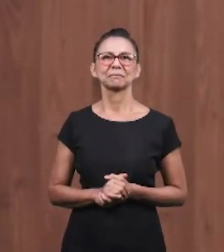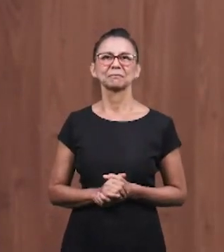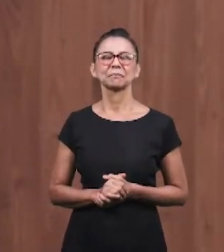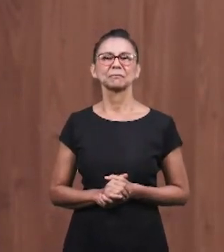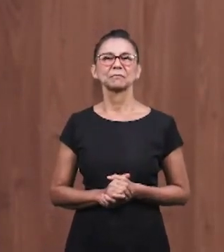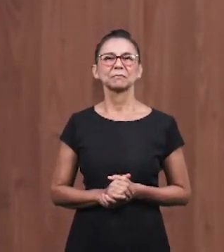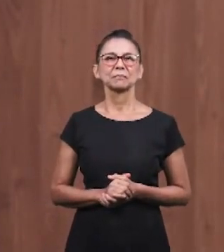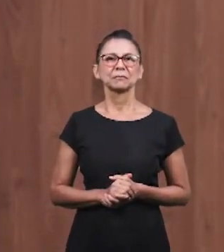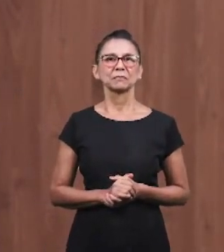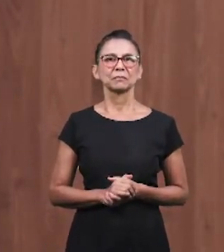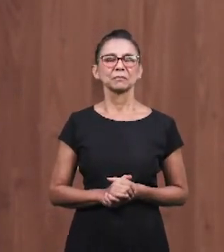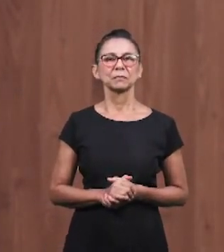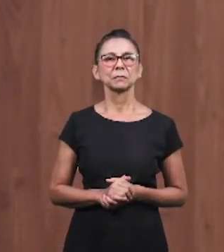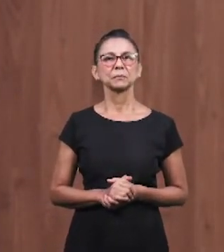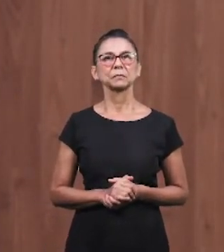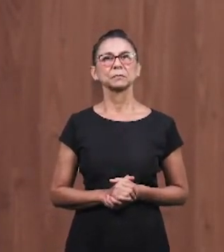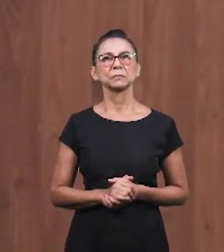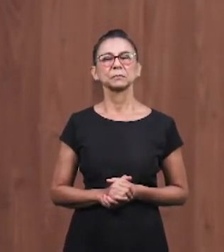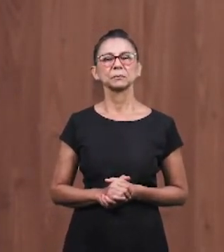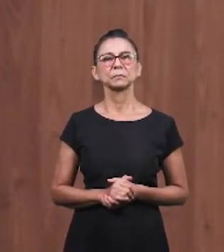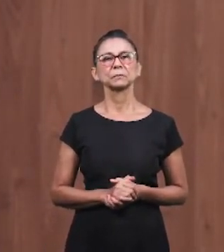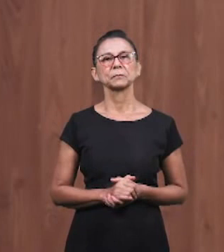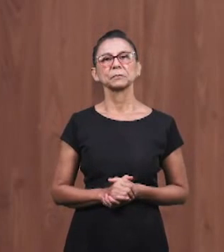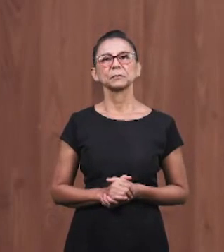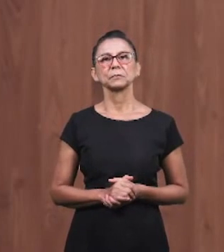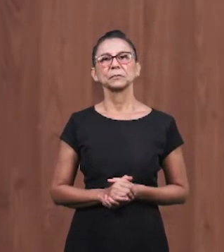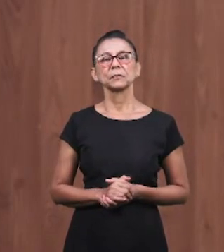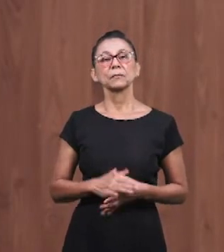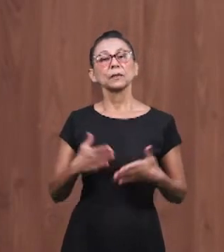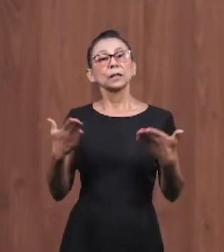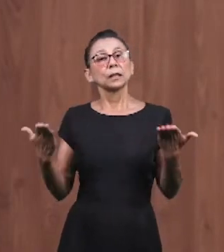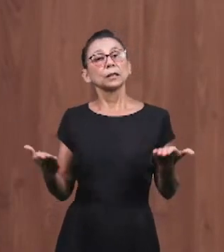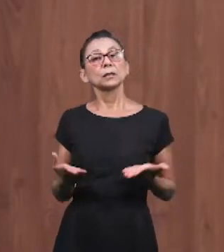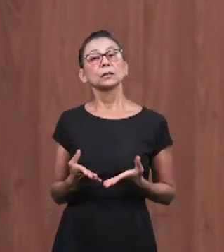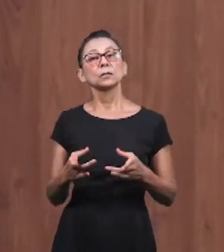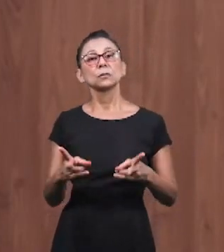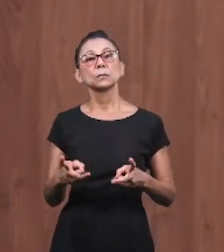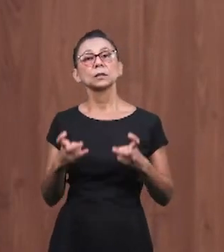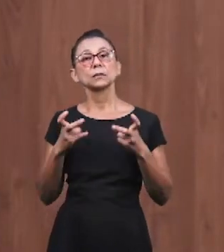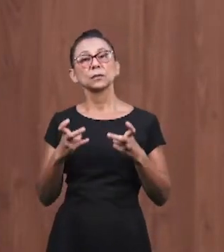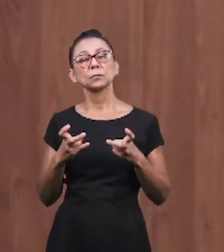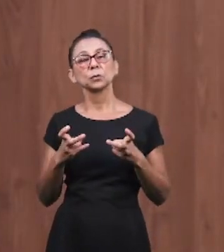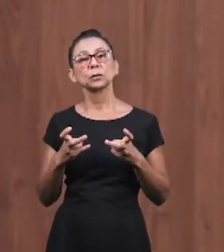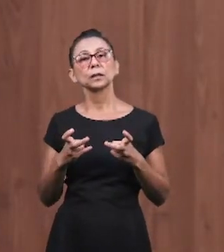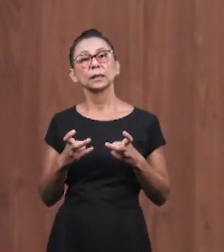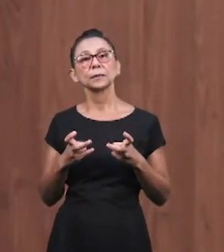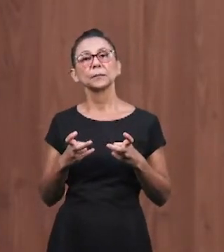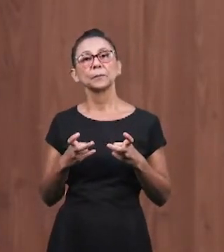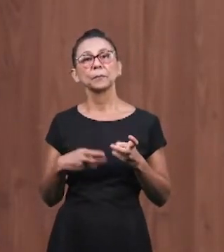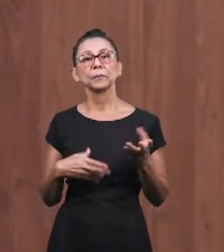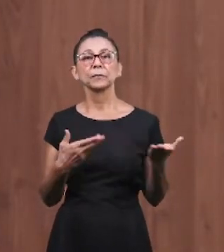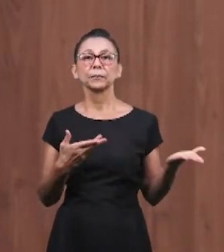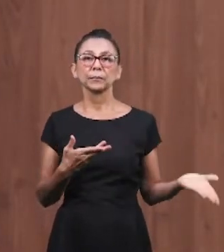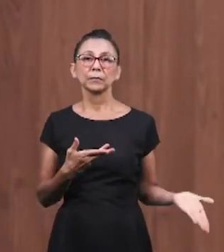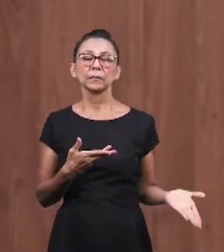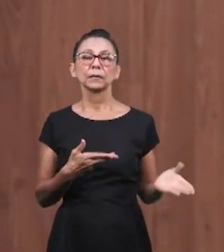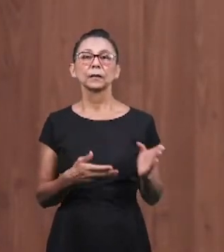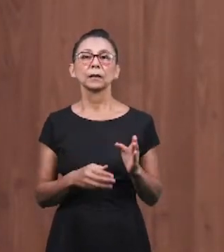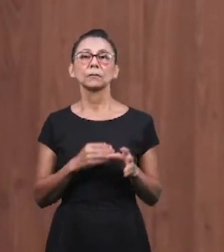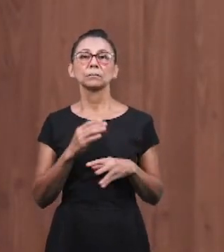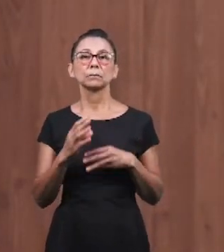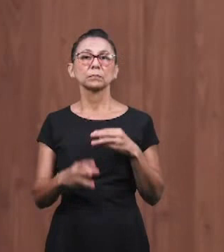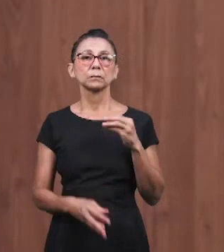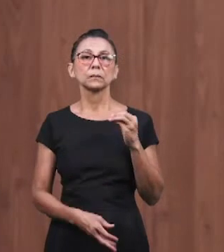né? E, portanto, nessa colocação estava ali consumado aquilo que Jesus passou a ser para aquela